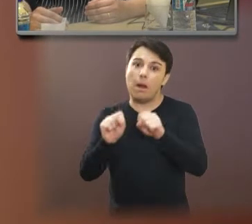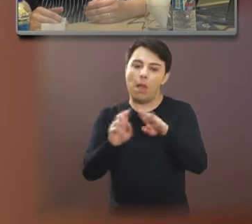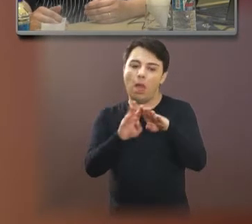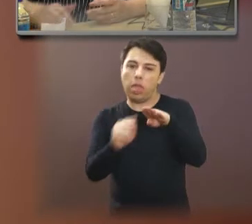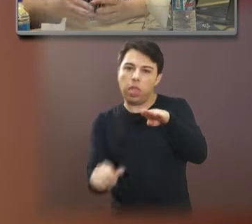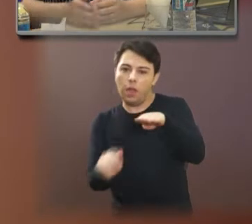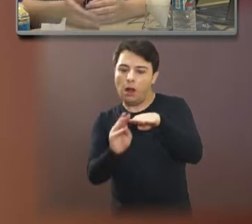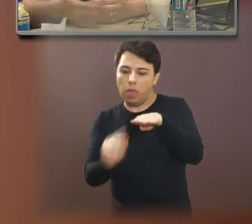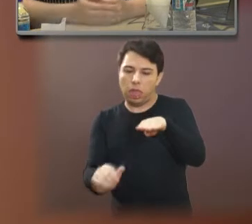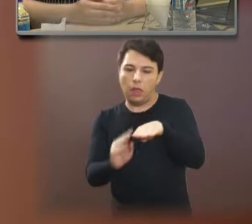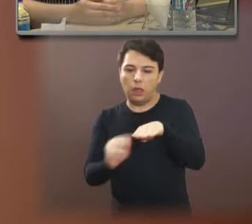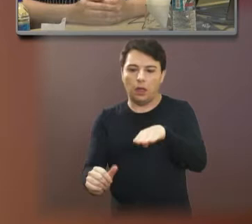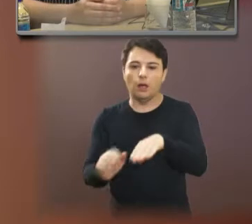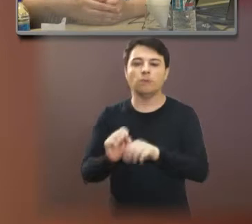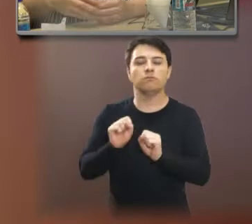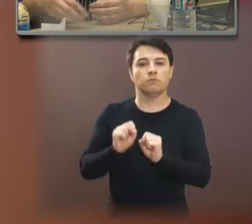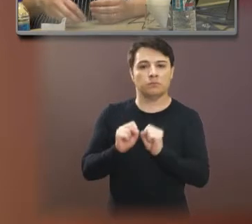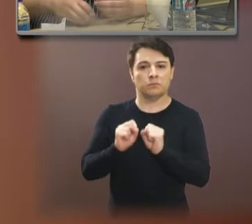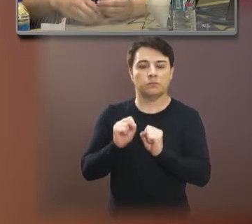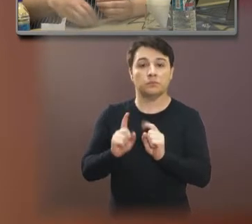erosão em algumas regiões. Quanto mais